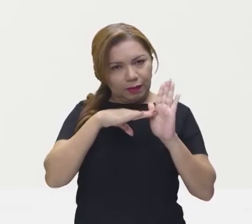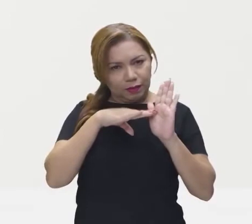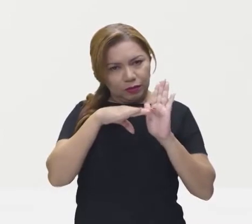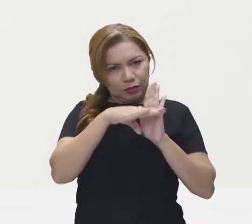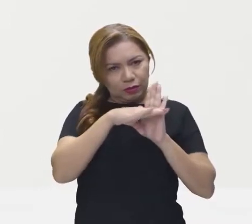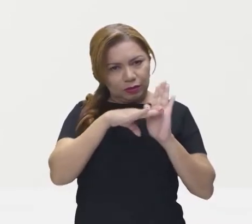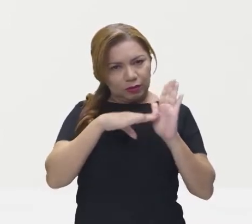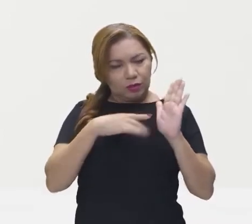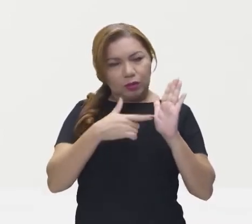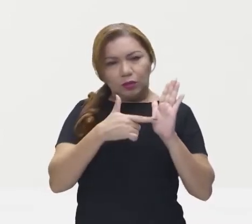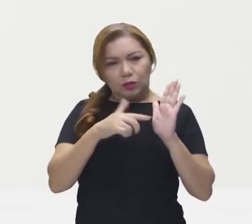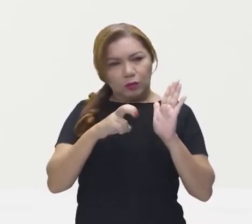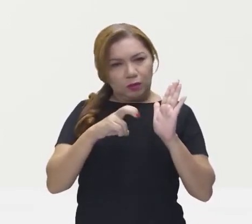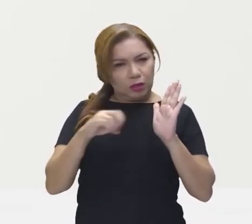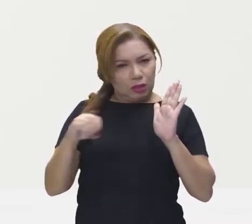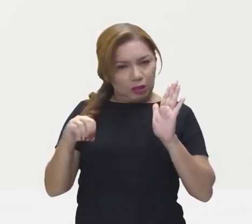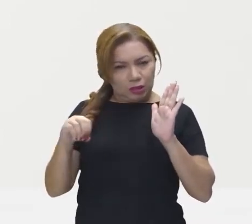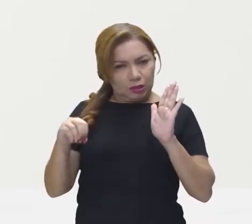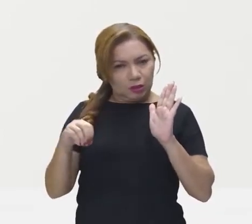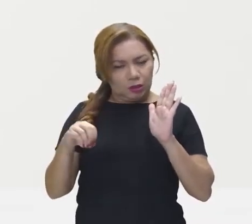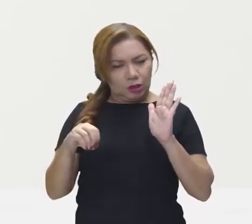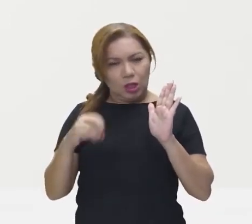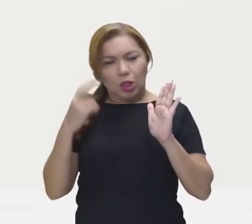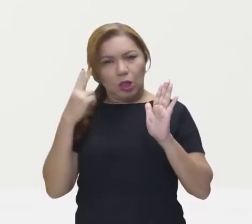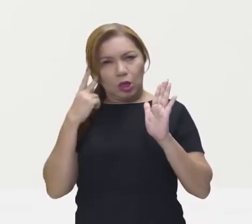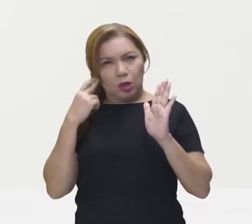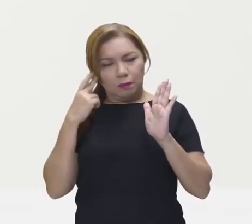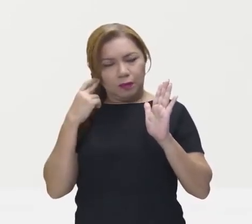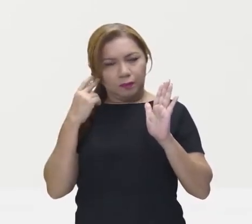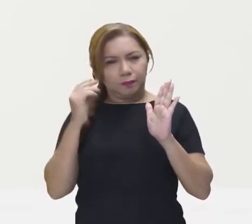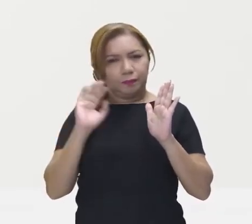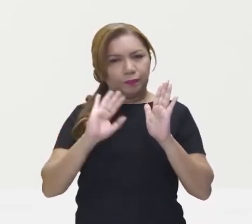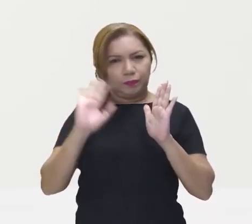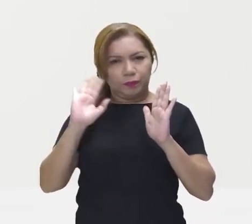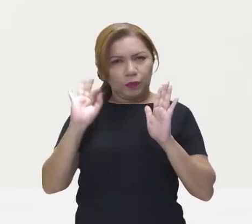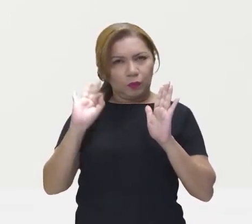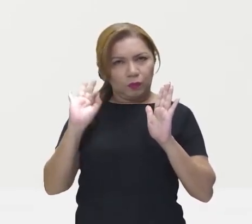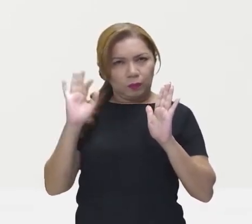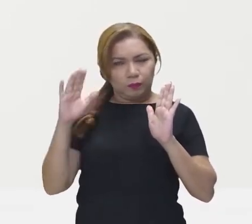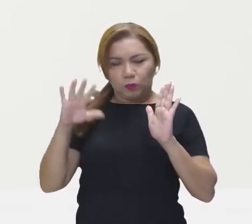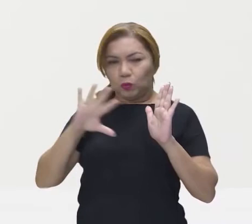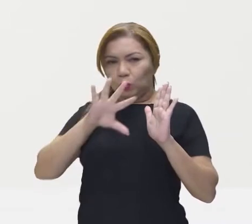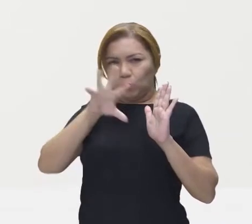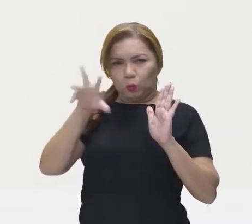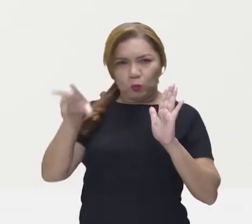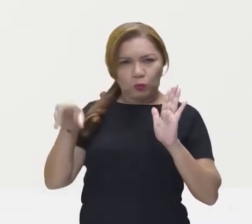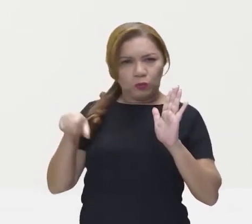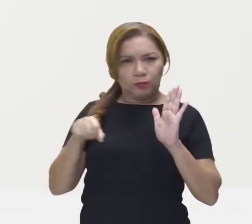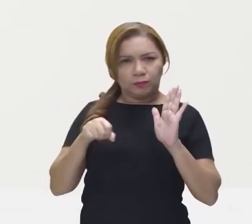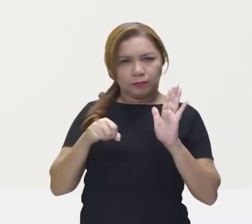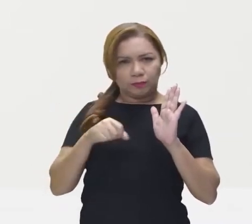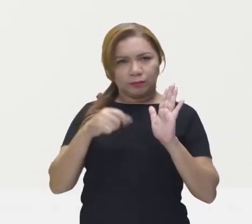2.500 metros quadrados de área. Qualquer um desses aqui, eu tenho